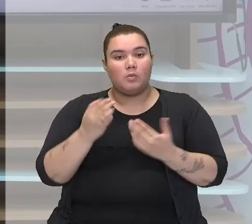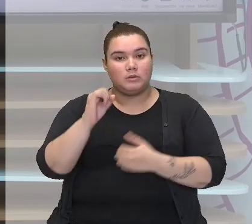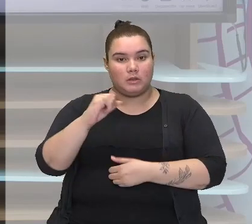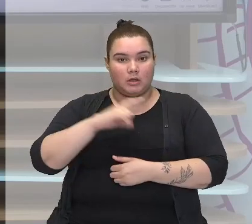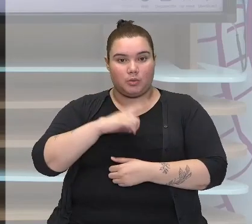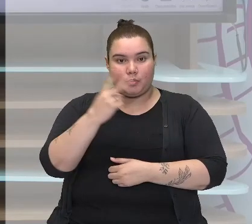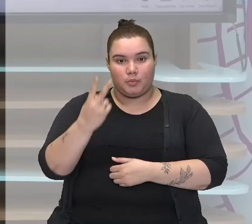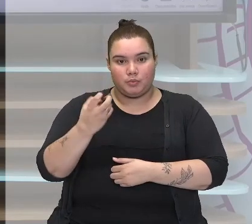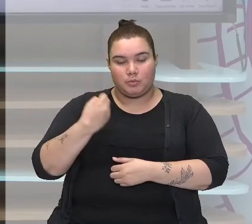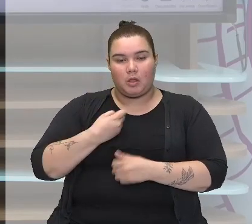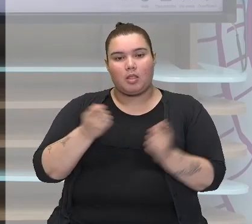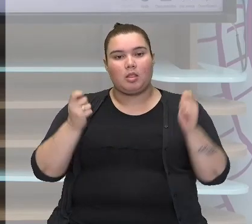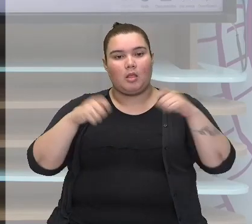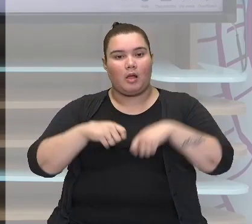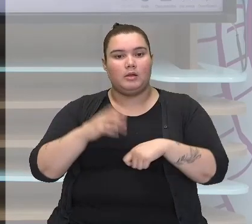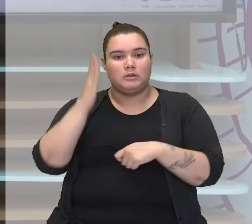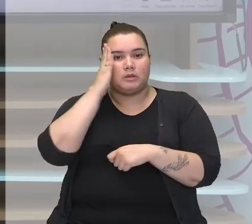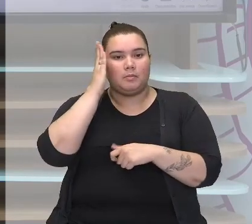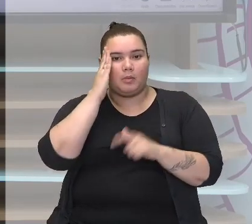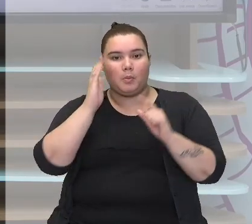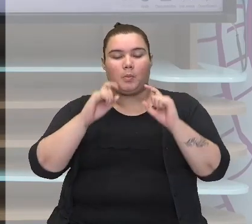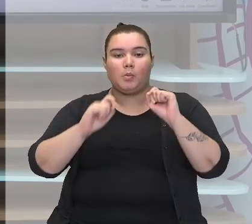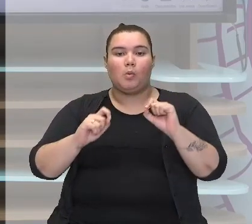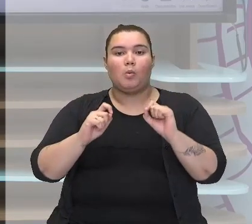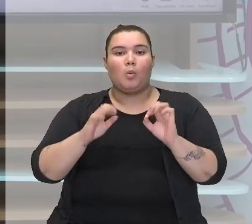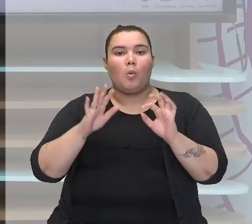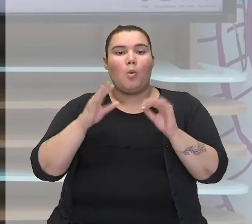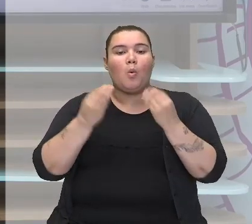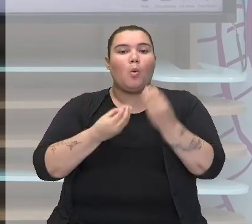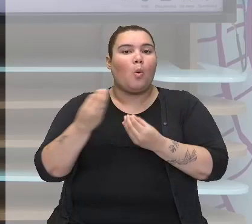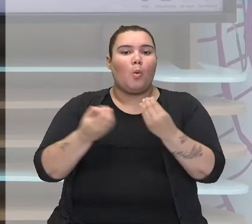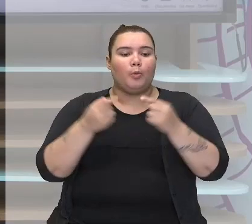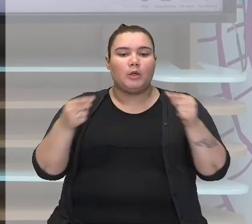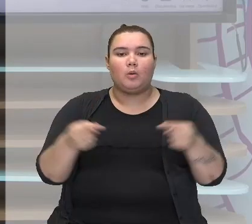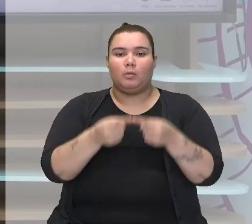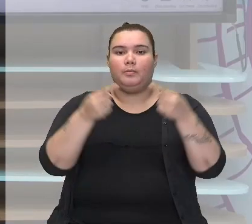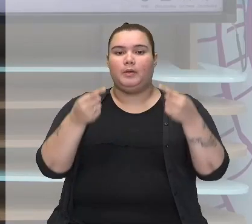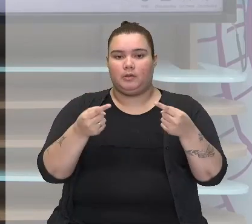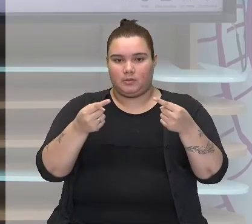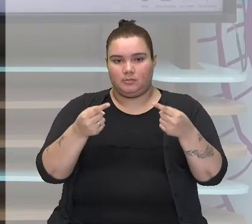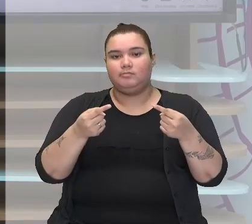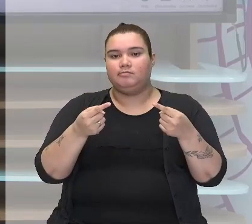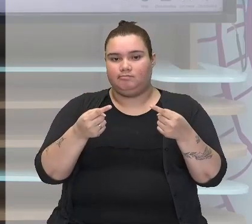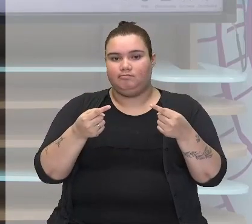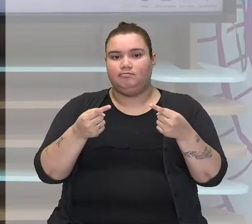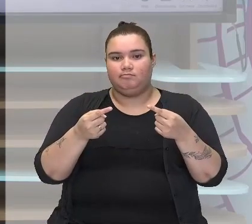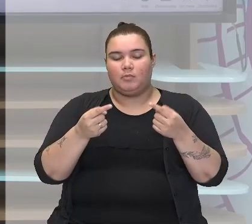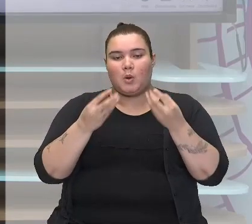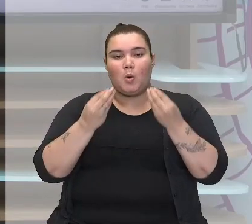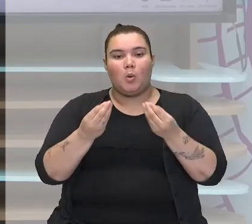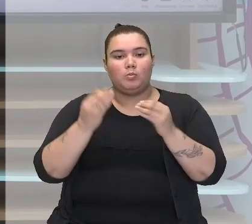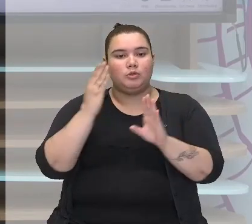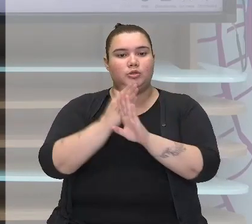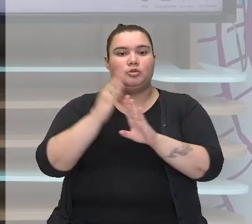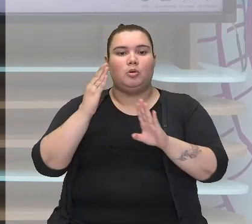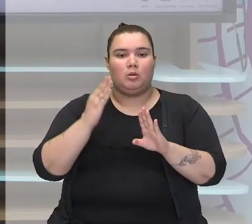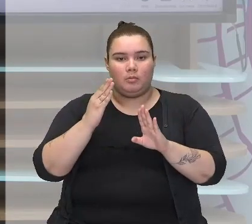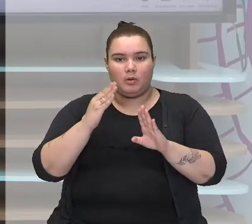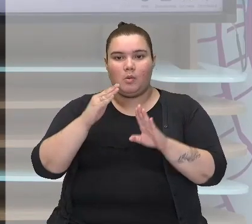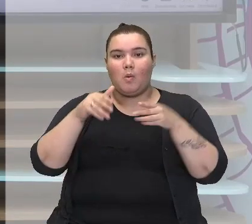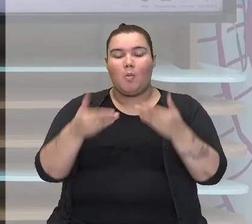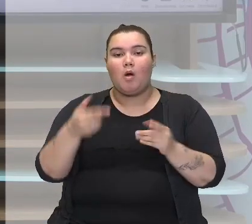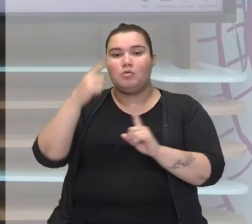nós podemos determinar a questão da proporcionalidade. E como que nós determinamos